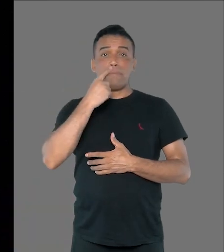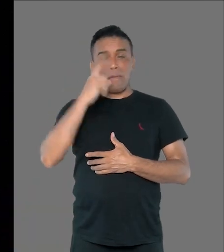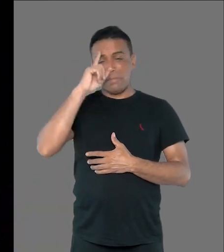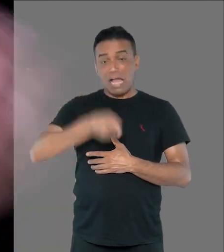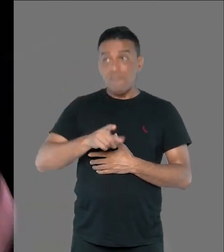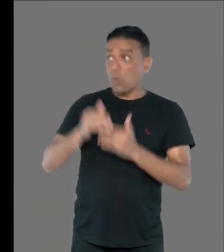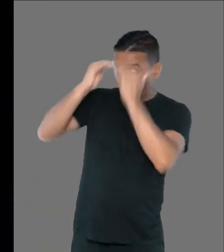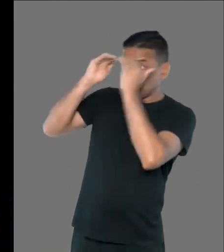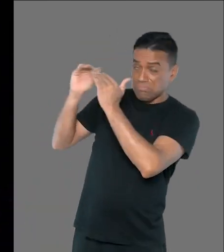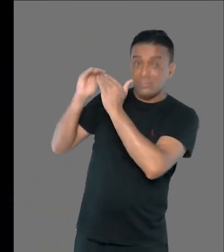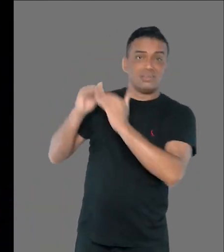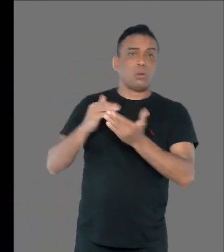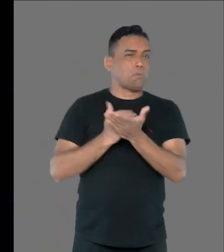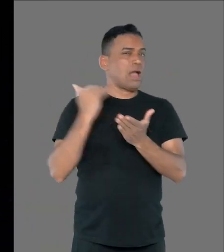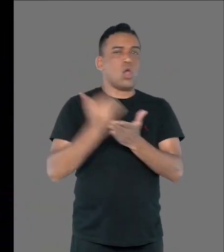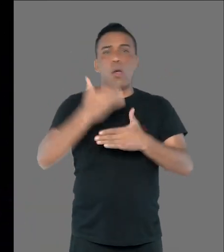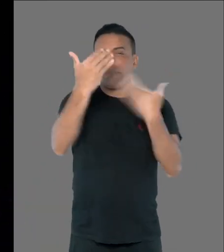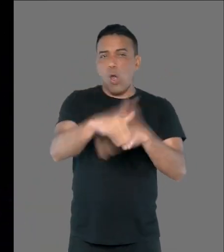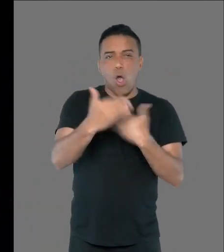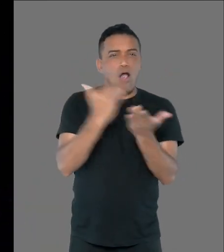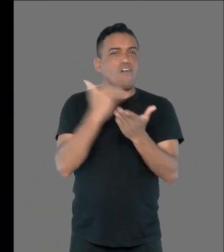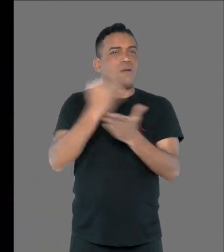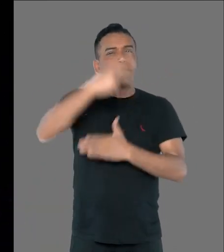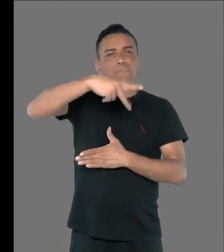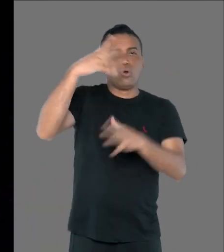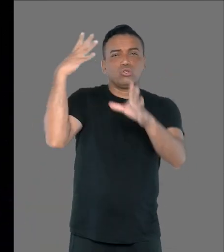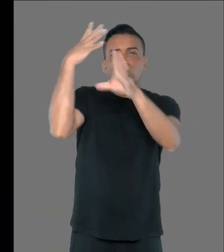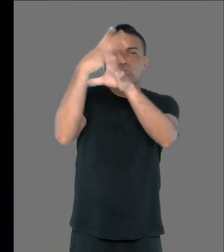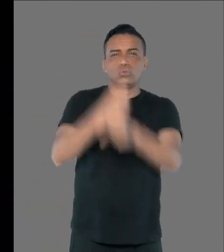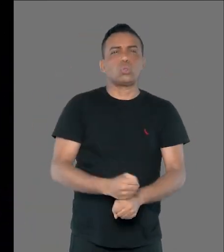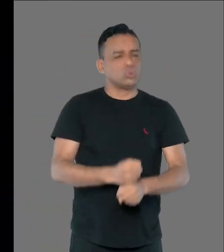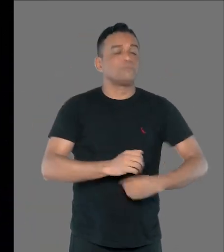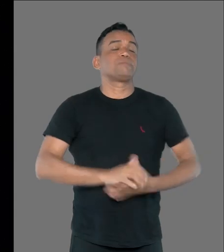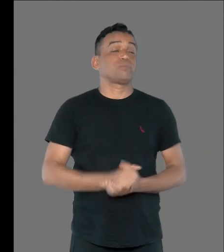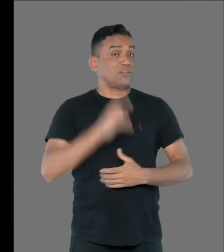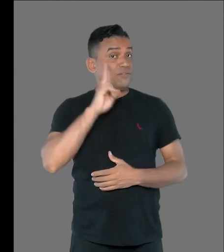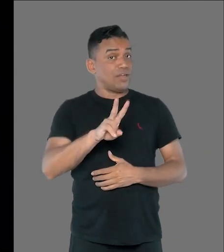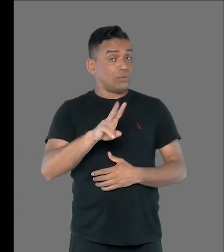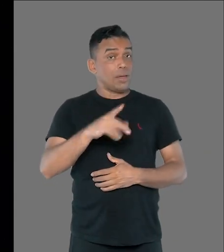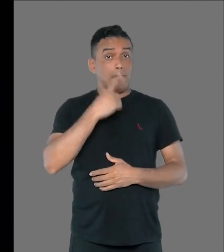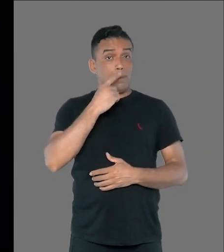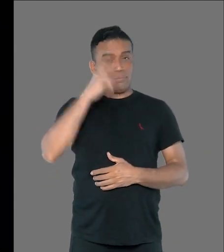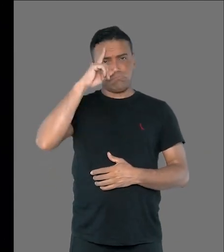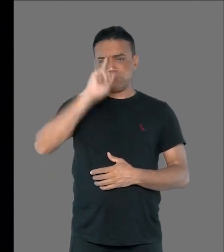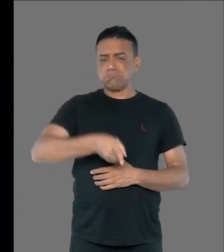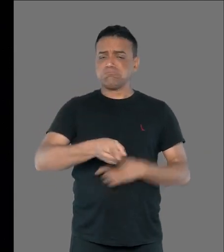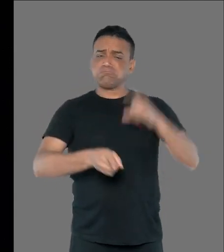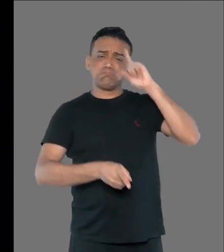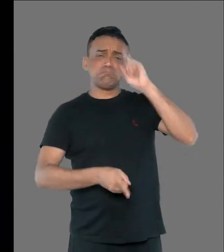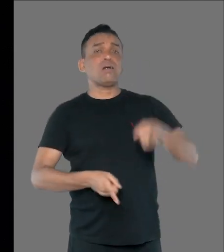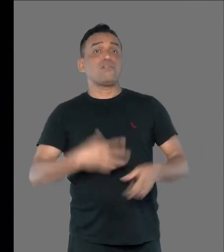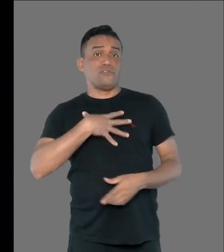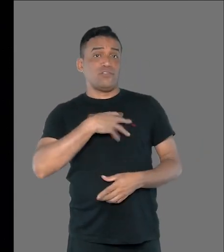aluno da classe, as mais altas notas. Enfim, você vê ali a mão do pai autoritário sobre os filhos,